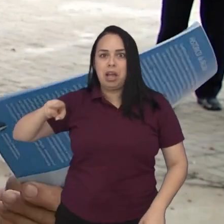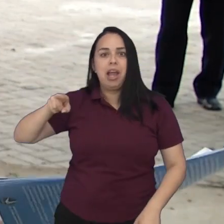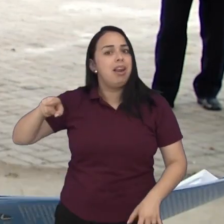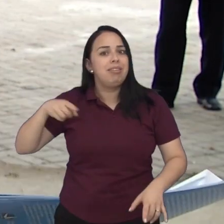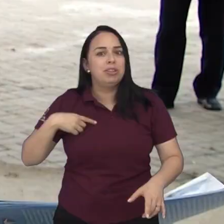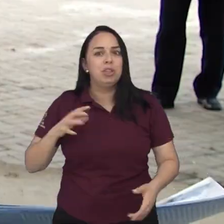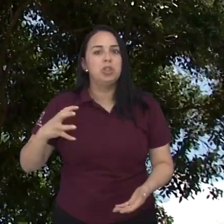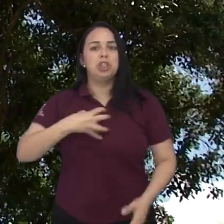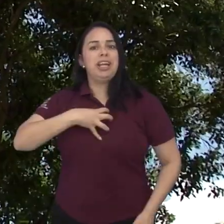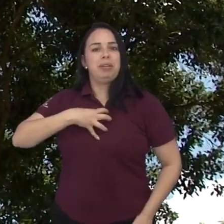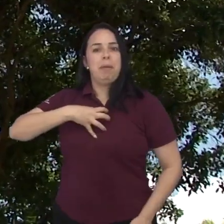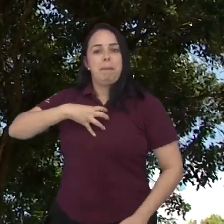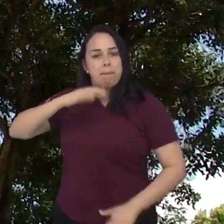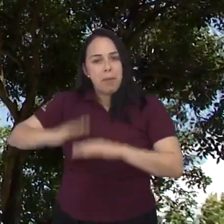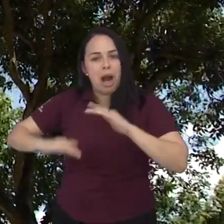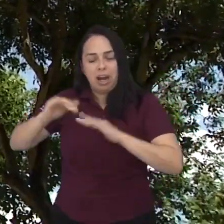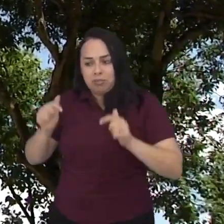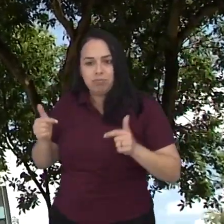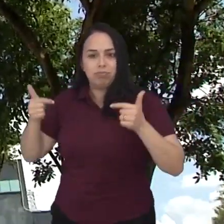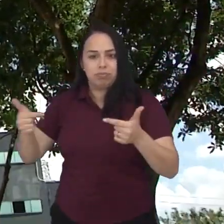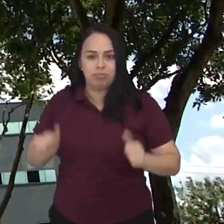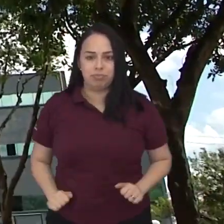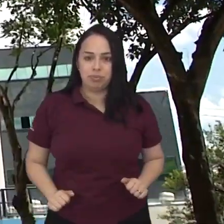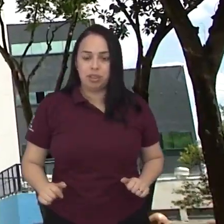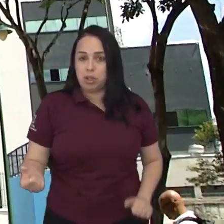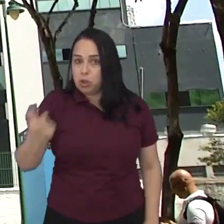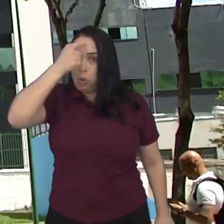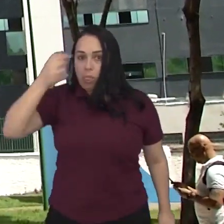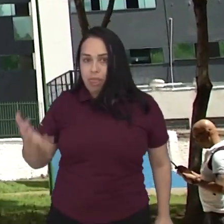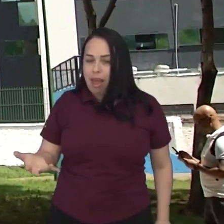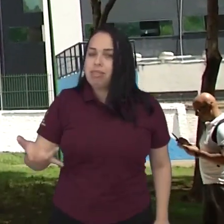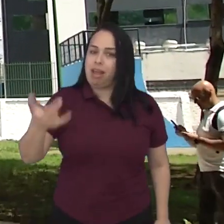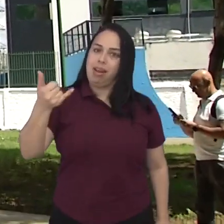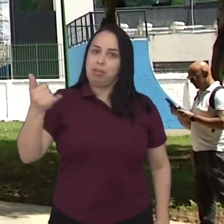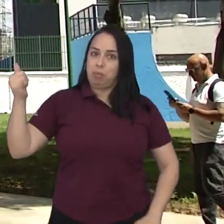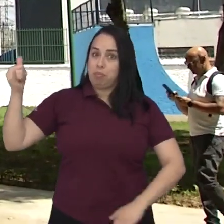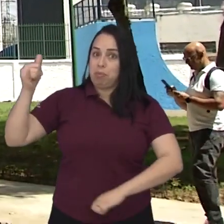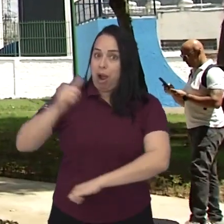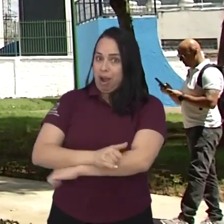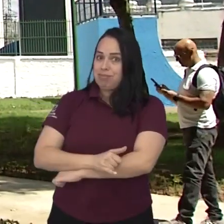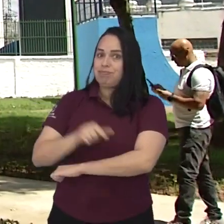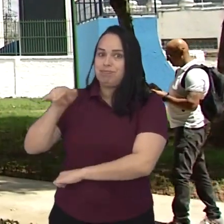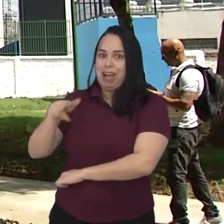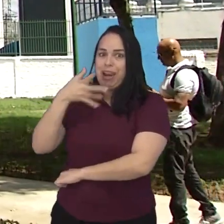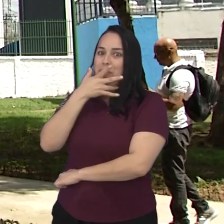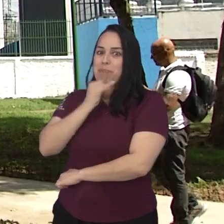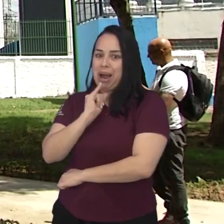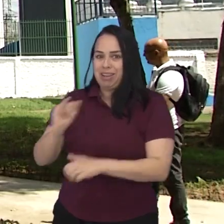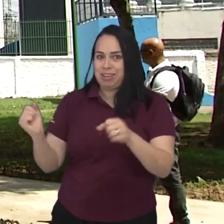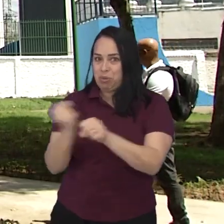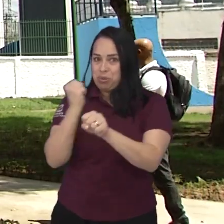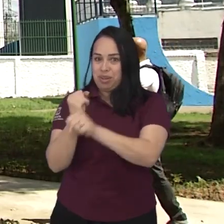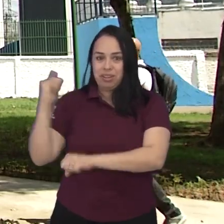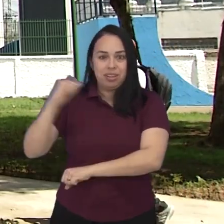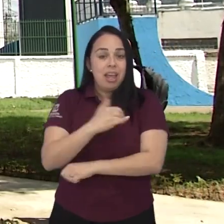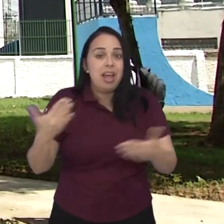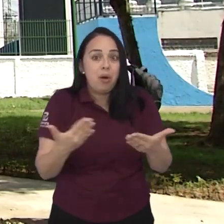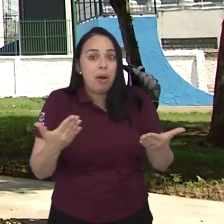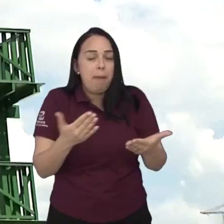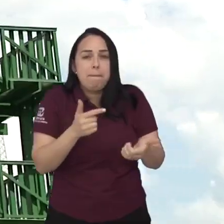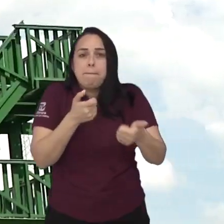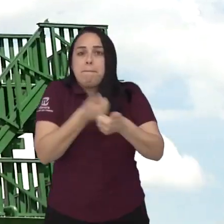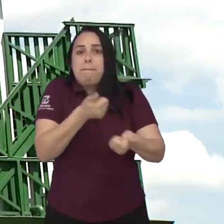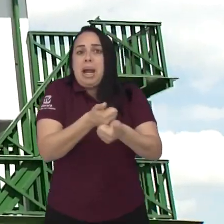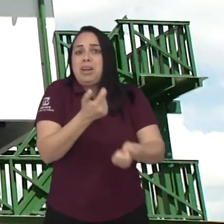muito prático. E todo o talento e criatividade do pai da aviação agora estão mais perto dos moradores de São José dos